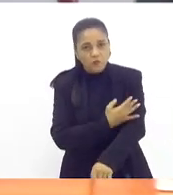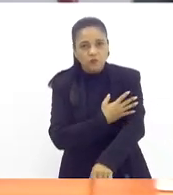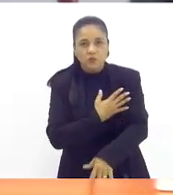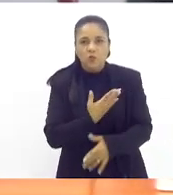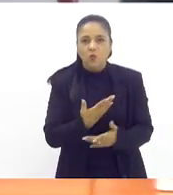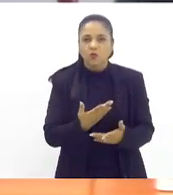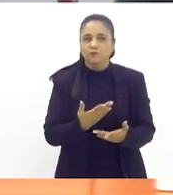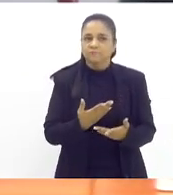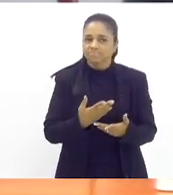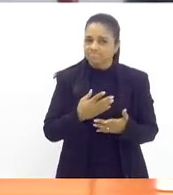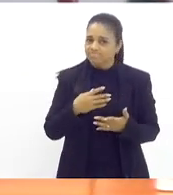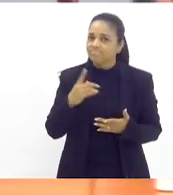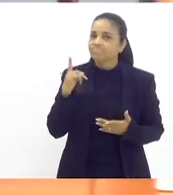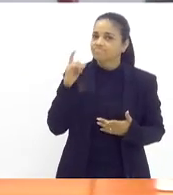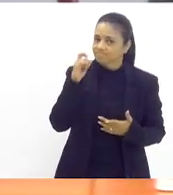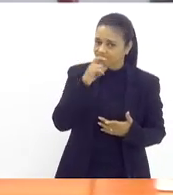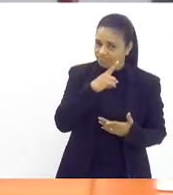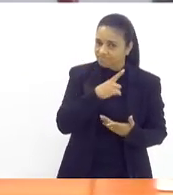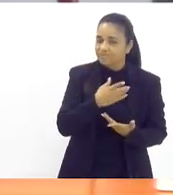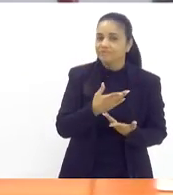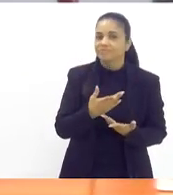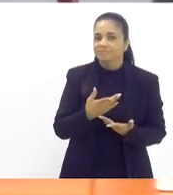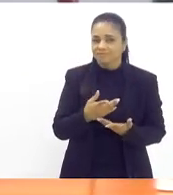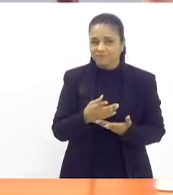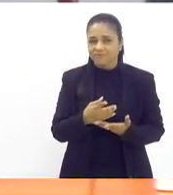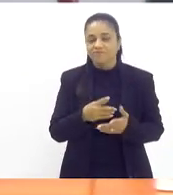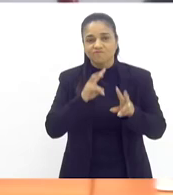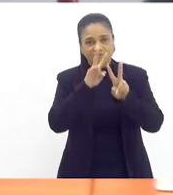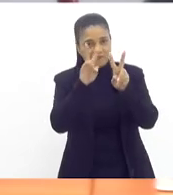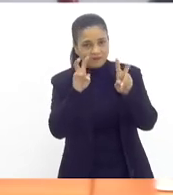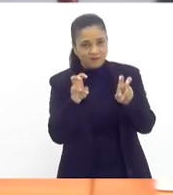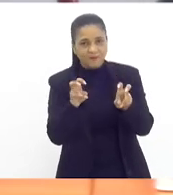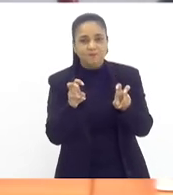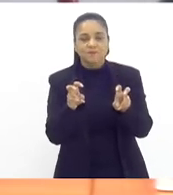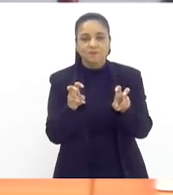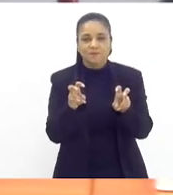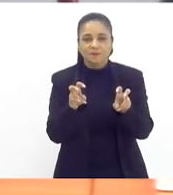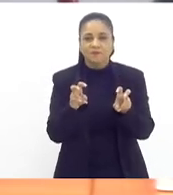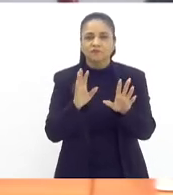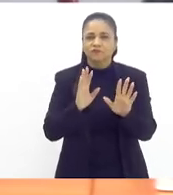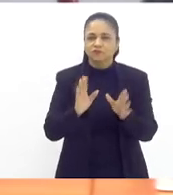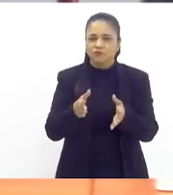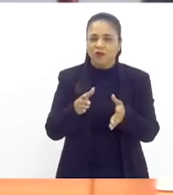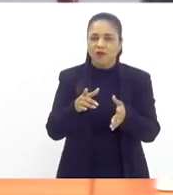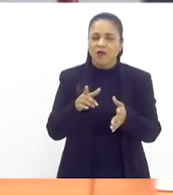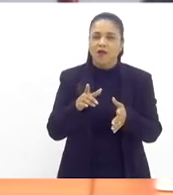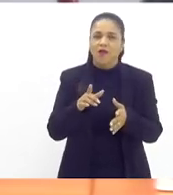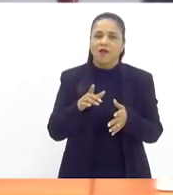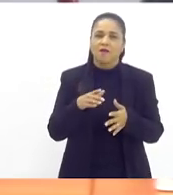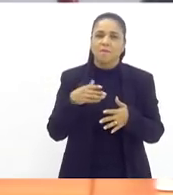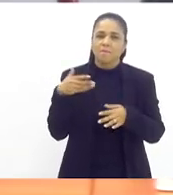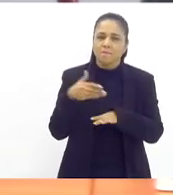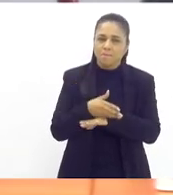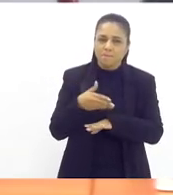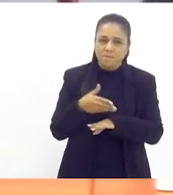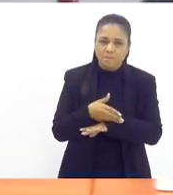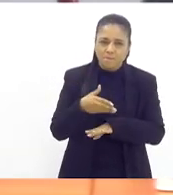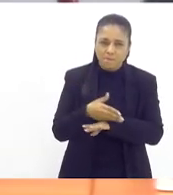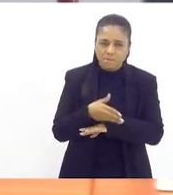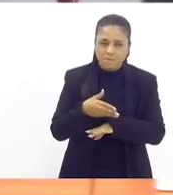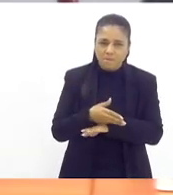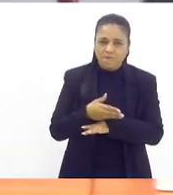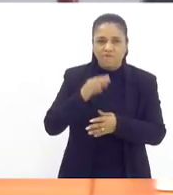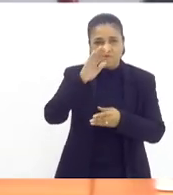né? Porque é um tema que, apesar de estar maduro, nós já participamos aqui